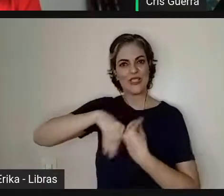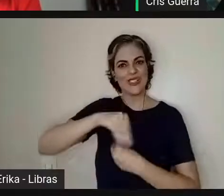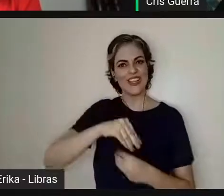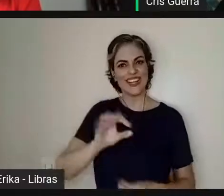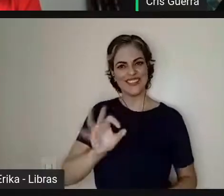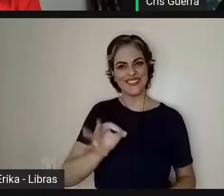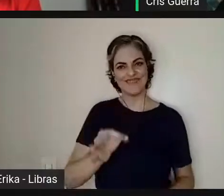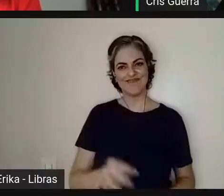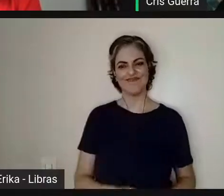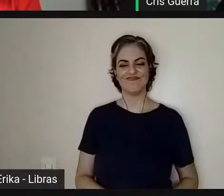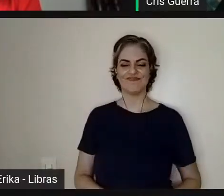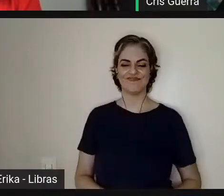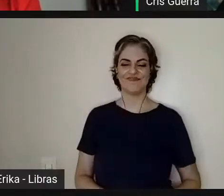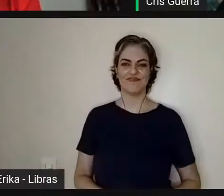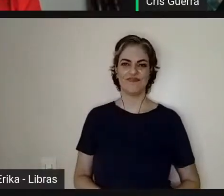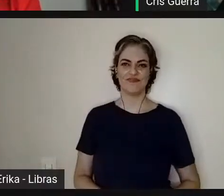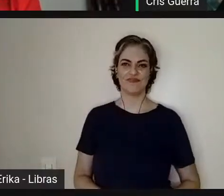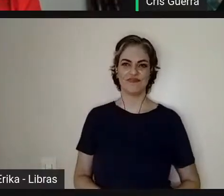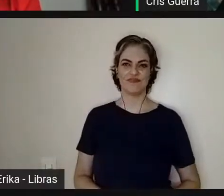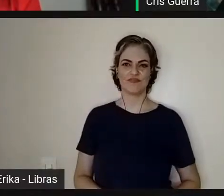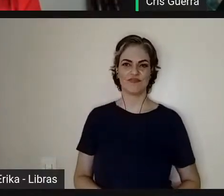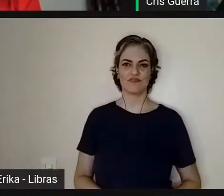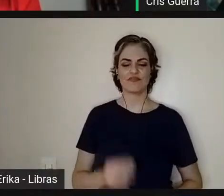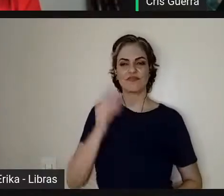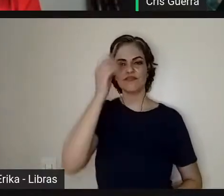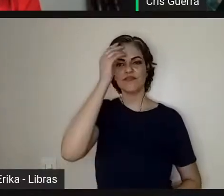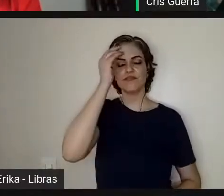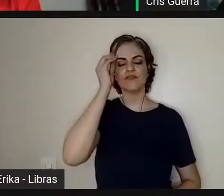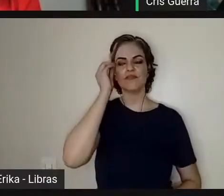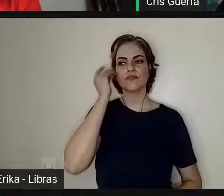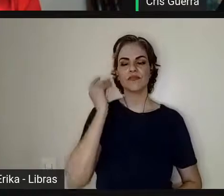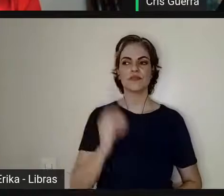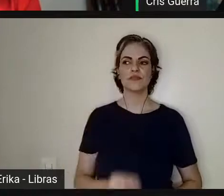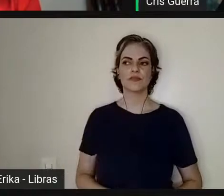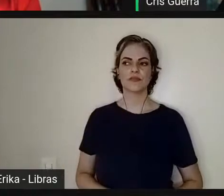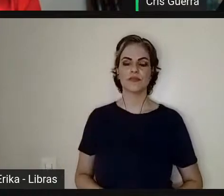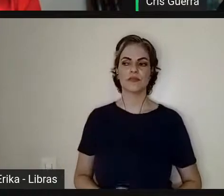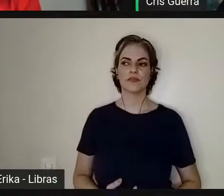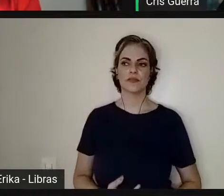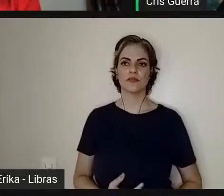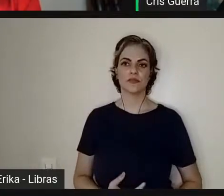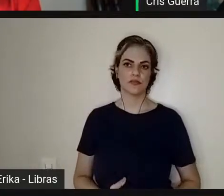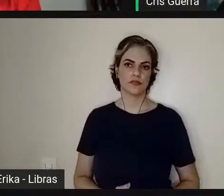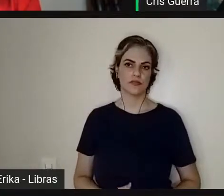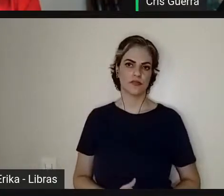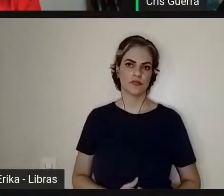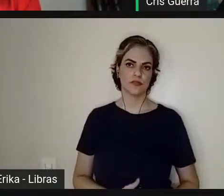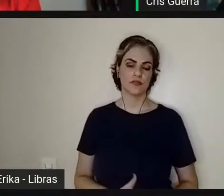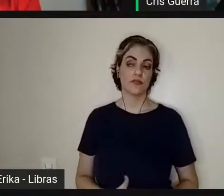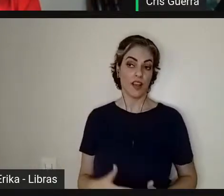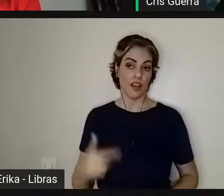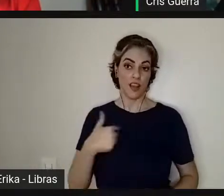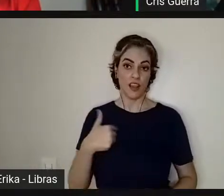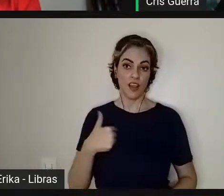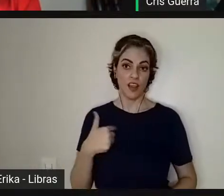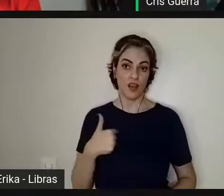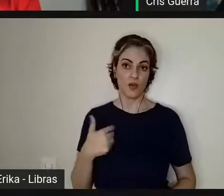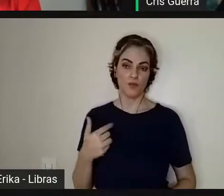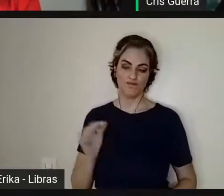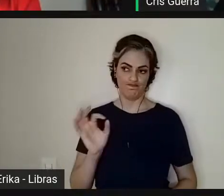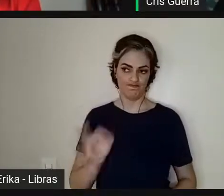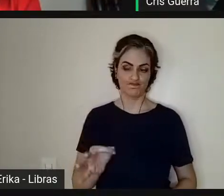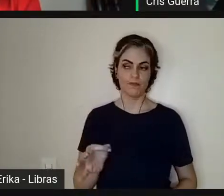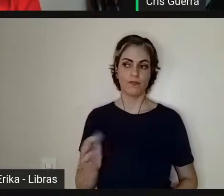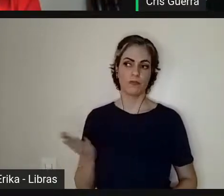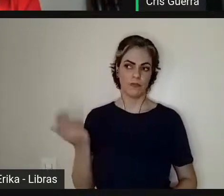Eu acho que, sem dúvida, quando eu vivi e o que eu vivi, né, o que eu